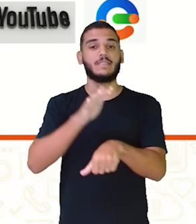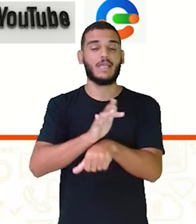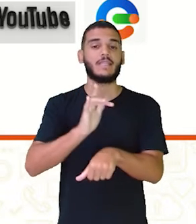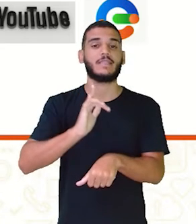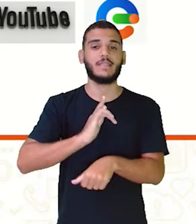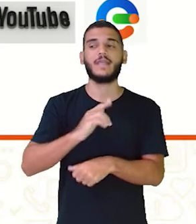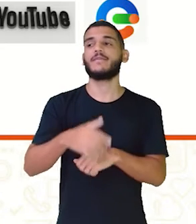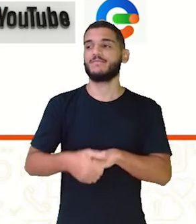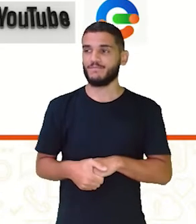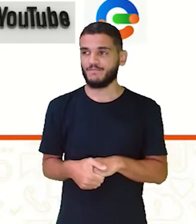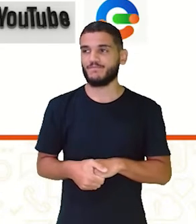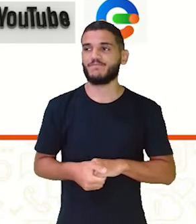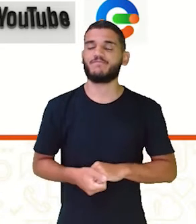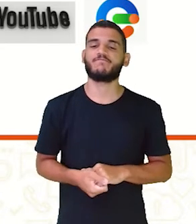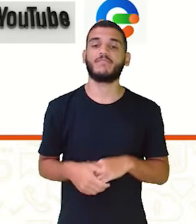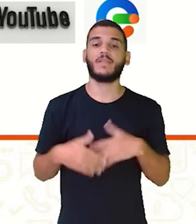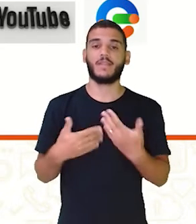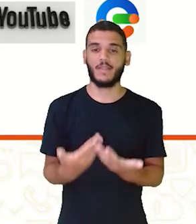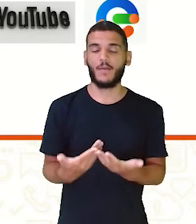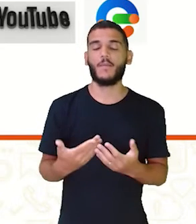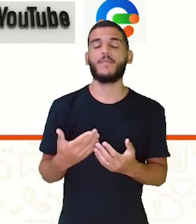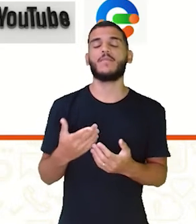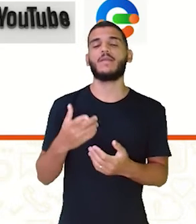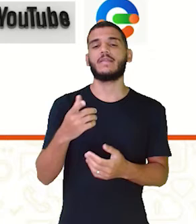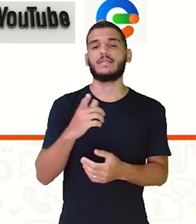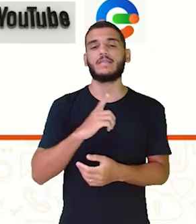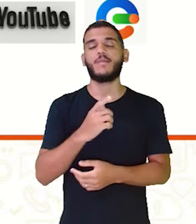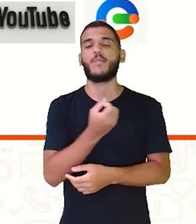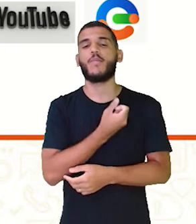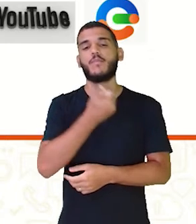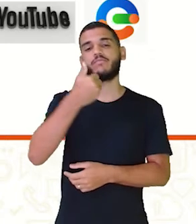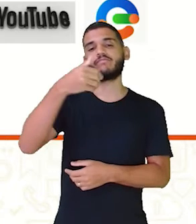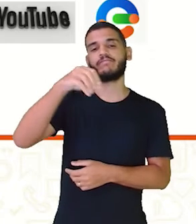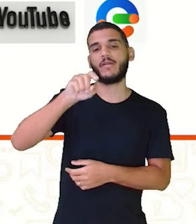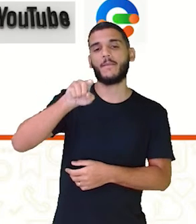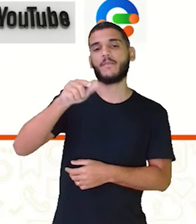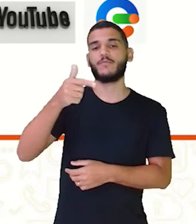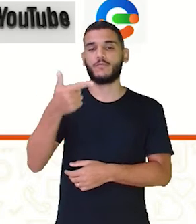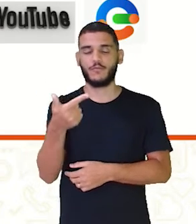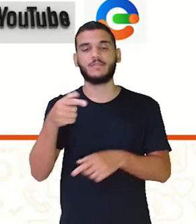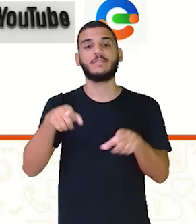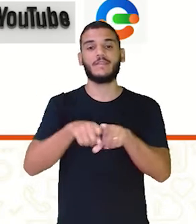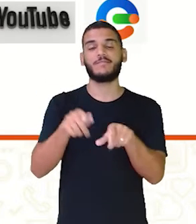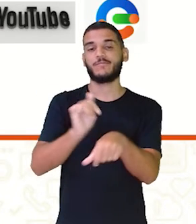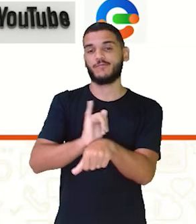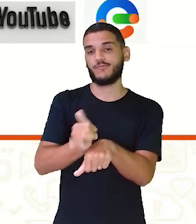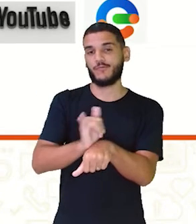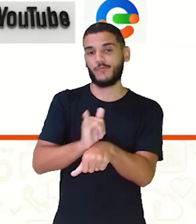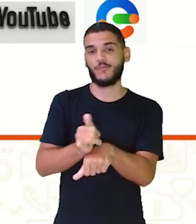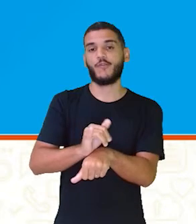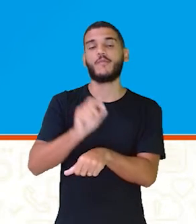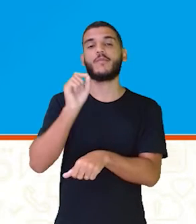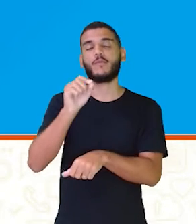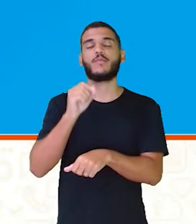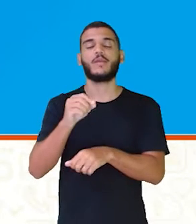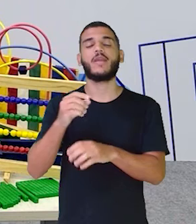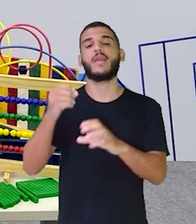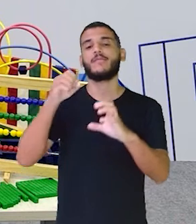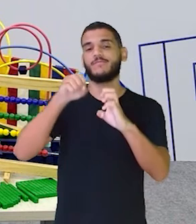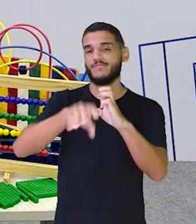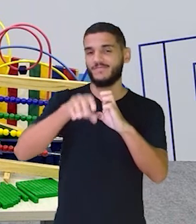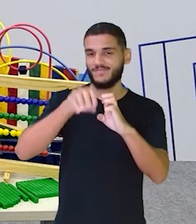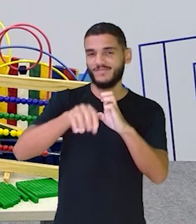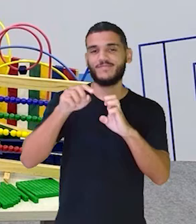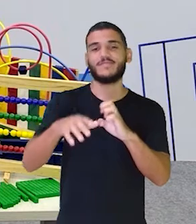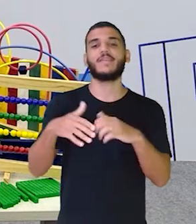canal 10.2, e também no YouTube, no canal do Educa Recife. Vamos continuar,